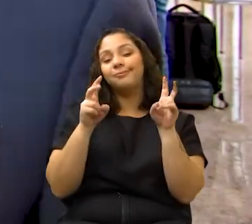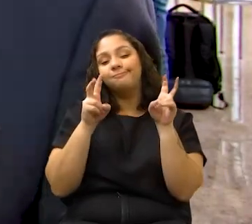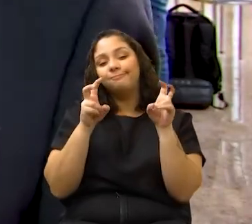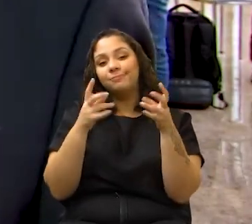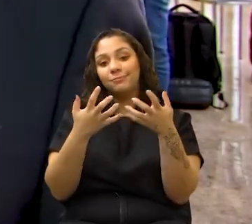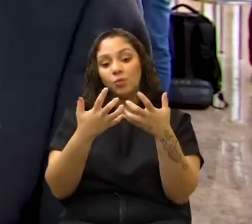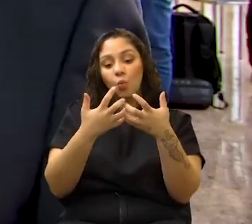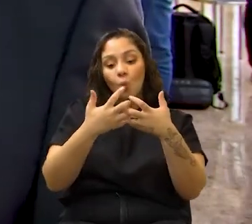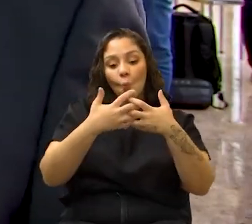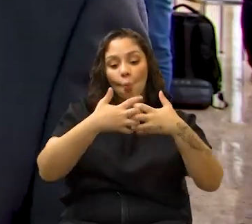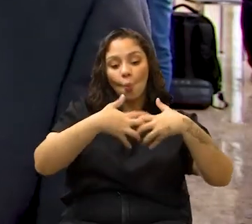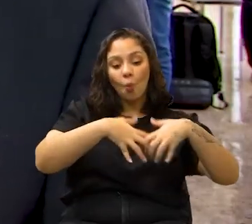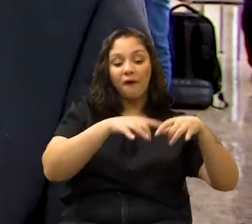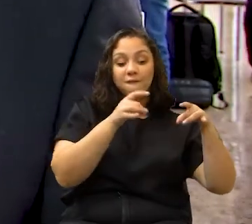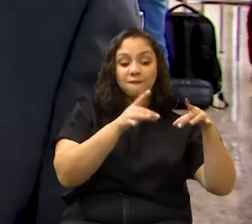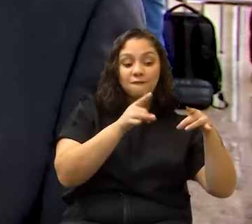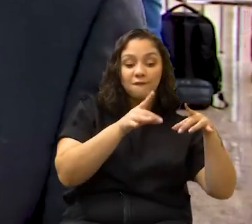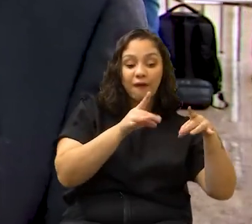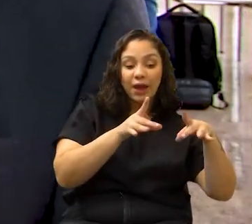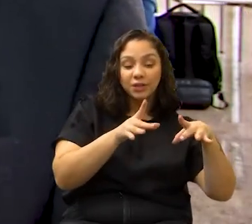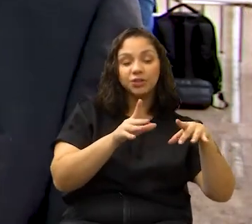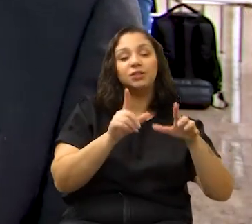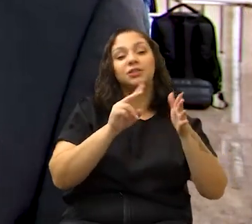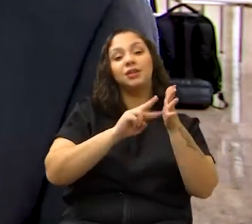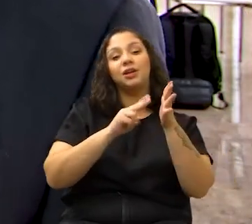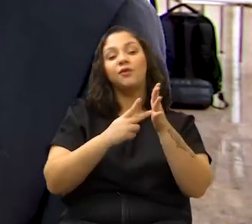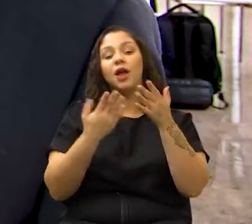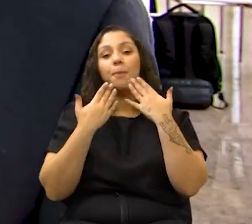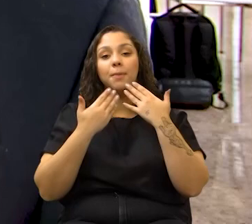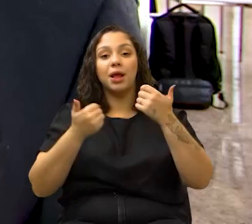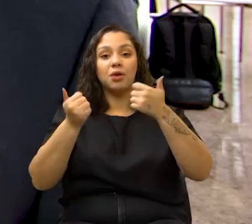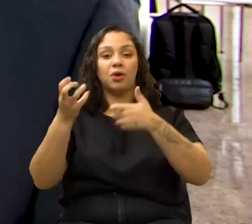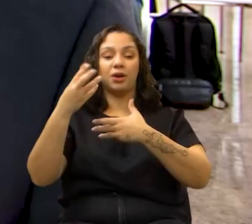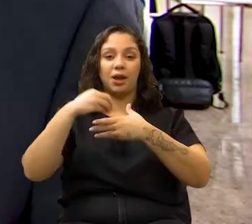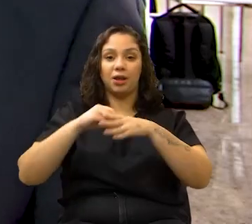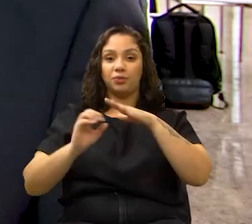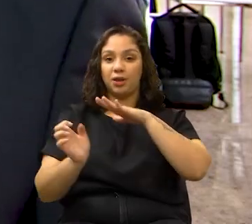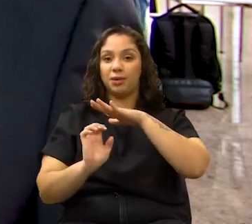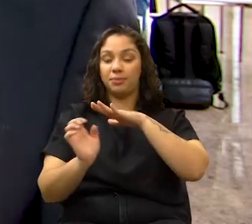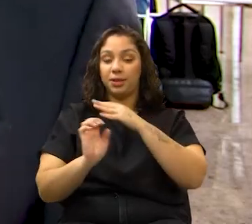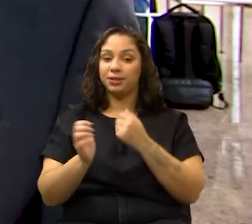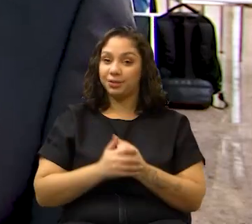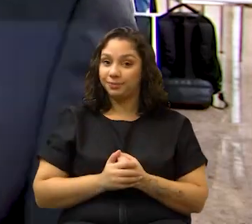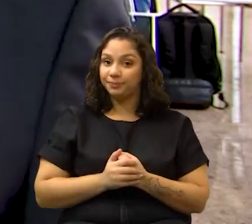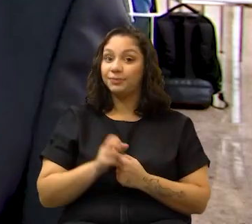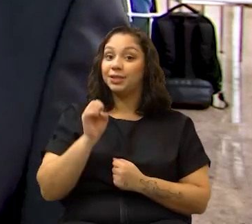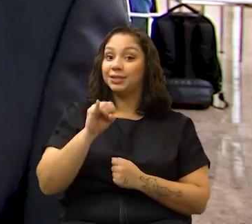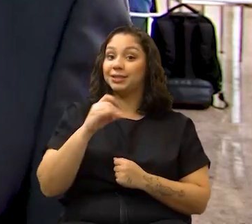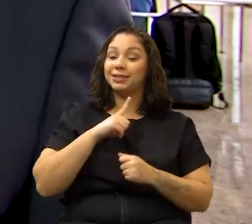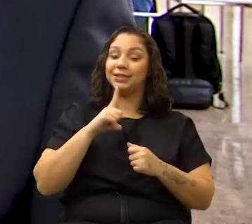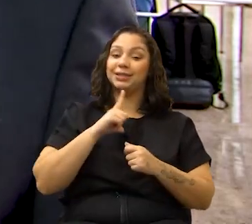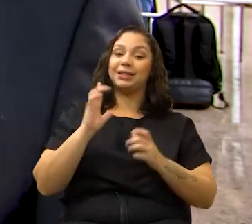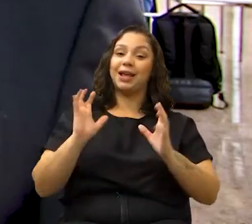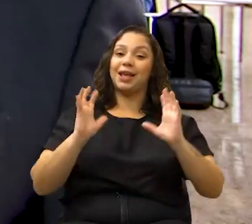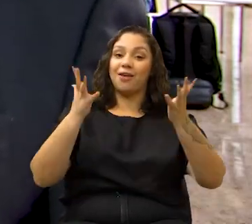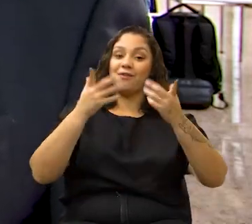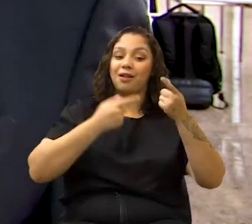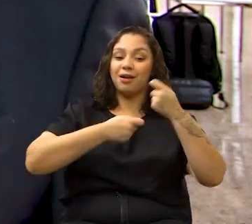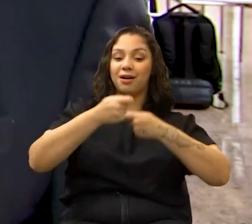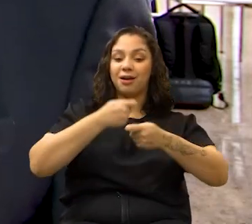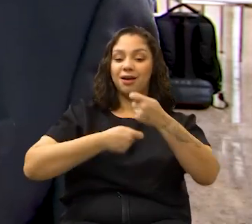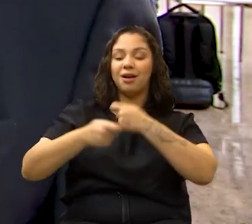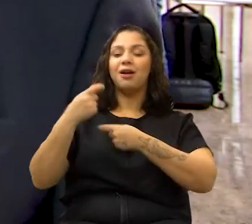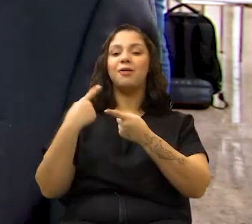que, funcionando, você vendendo mais, tudo vai melhorando. Então isso é importante quando você tem eventos de negócios, porque